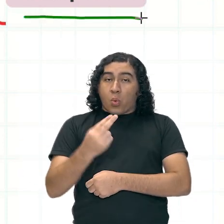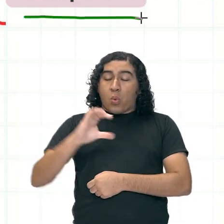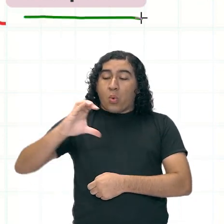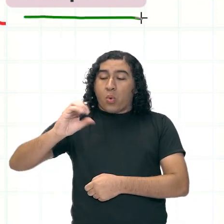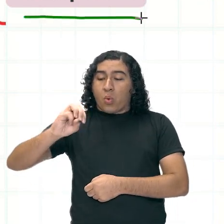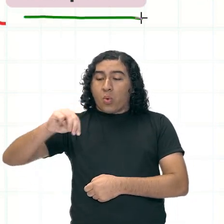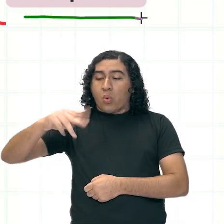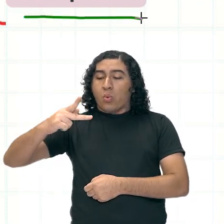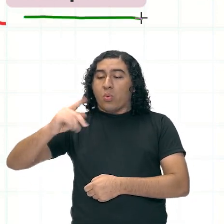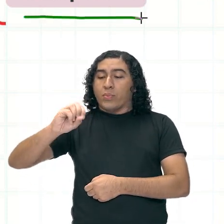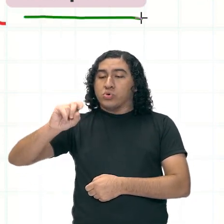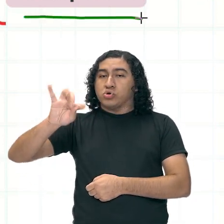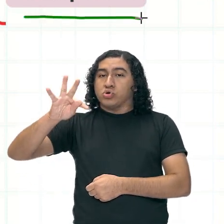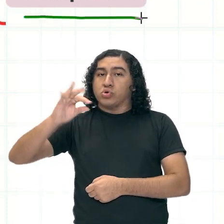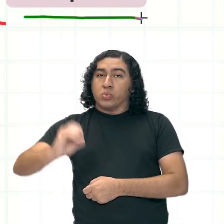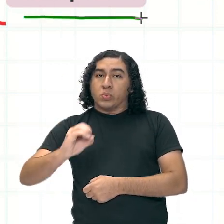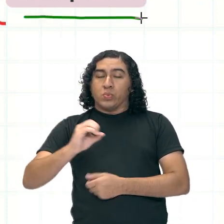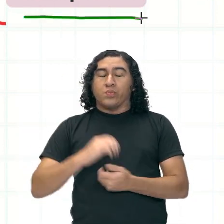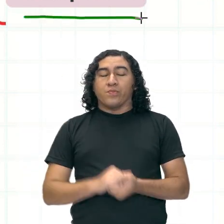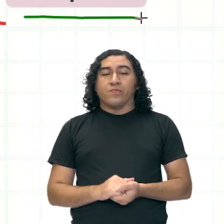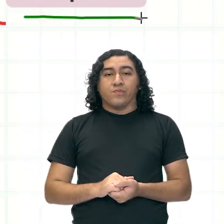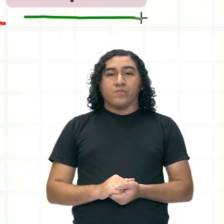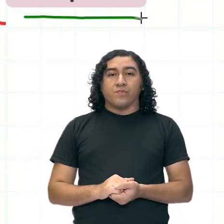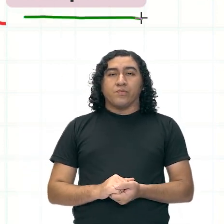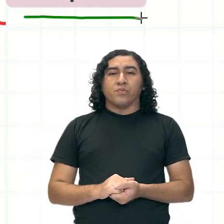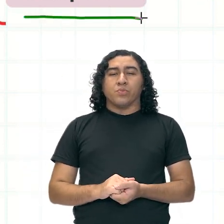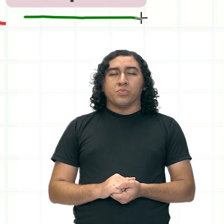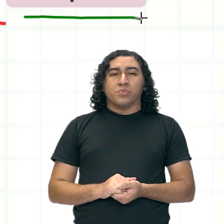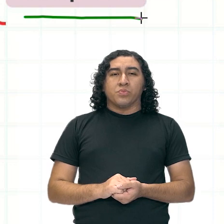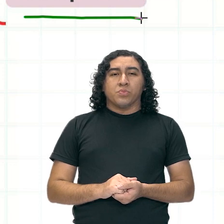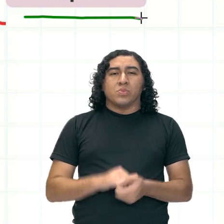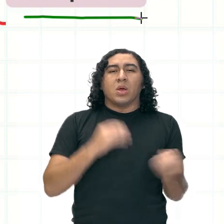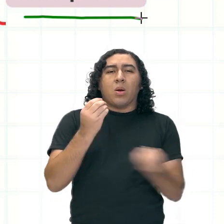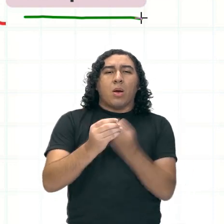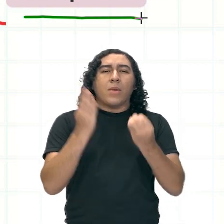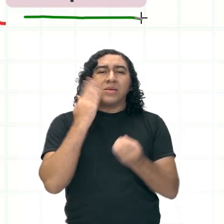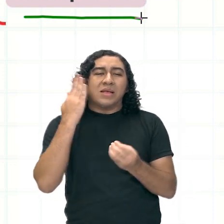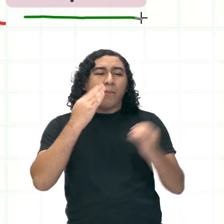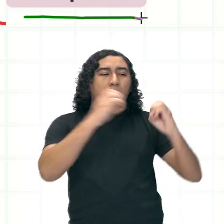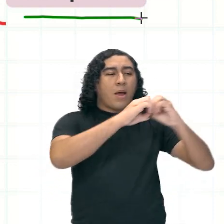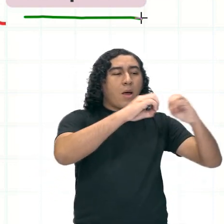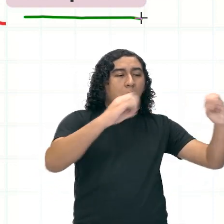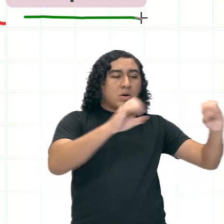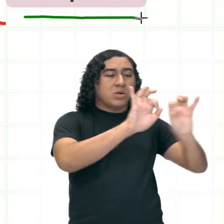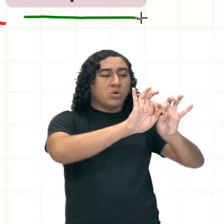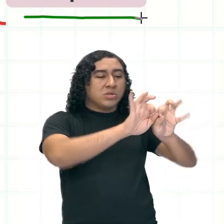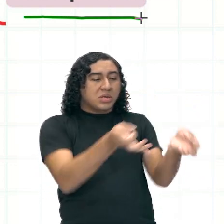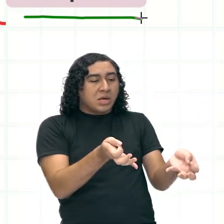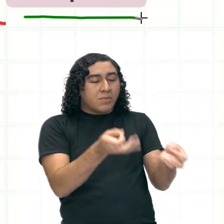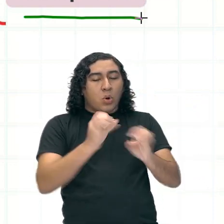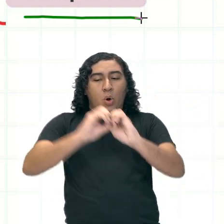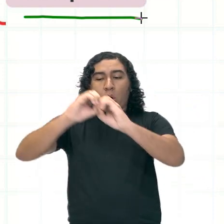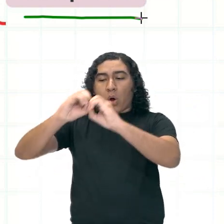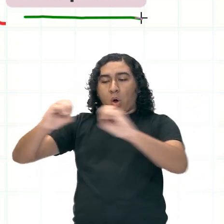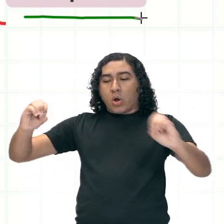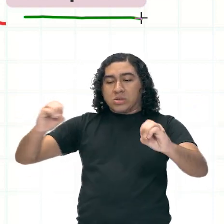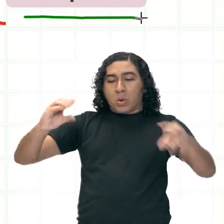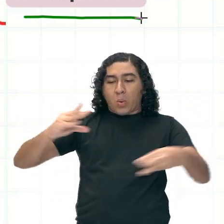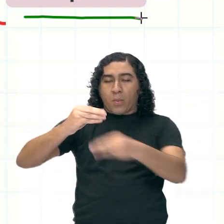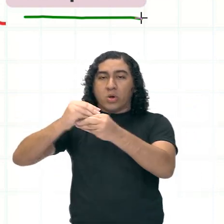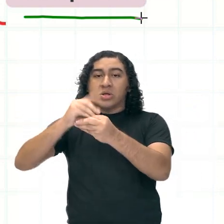ou composto. O que vai determinar se o período é simples ou se o período é composto? A quantidade